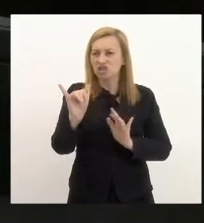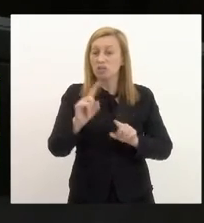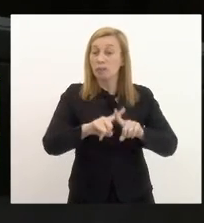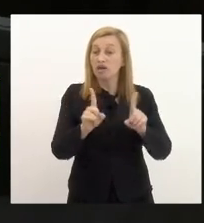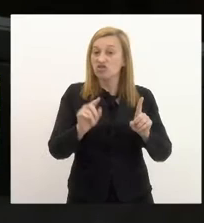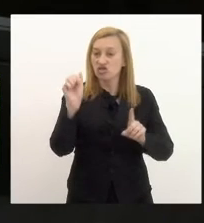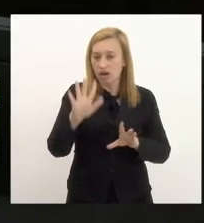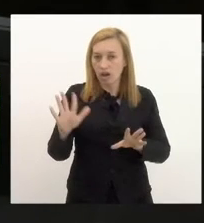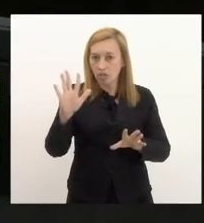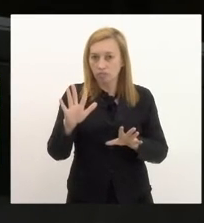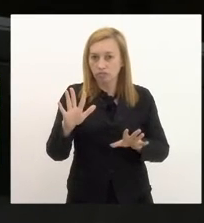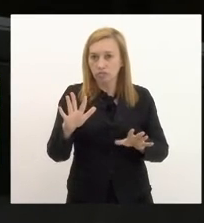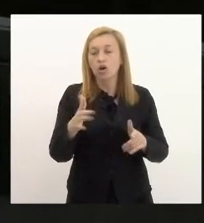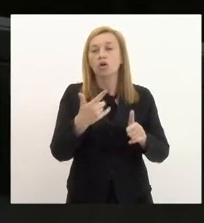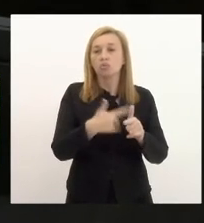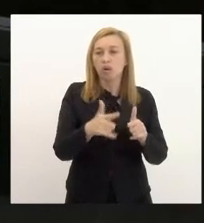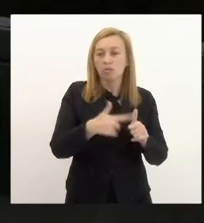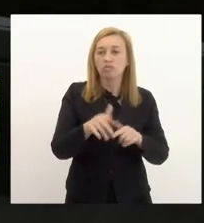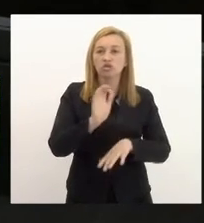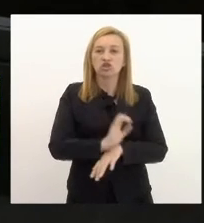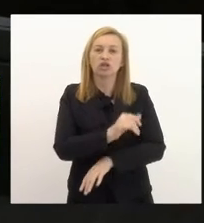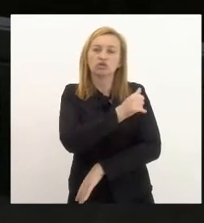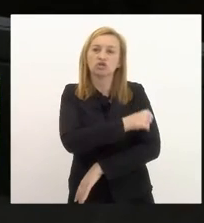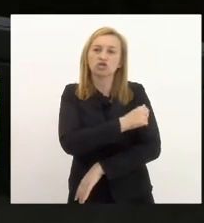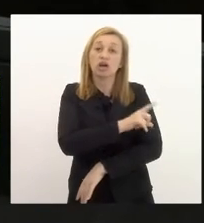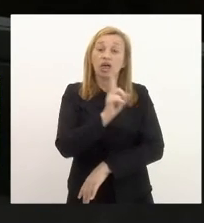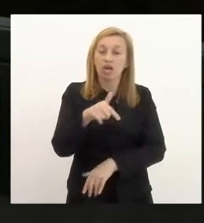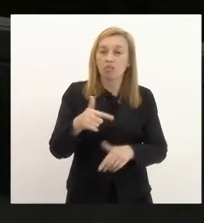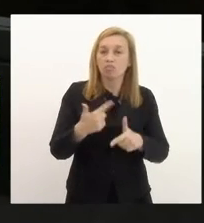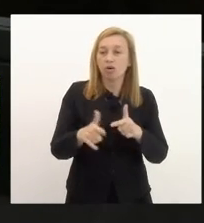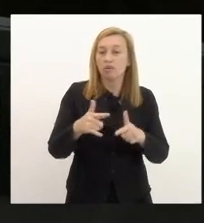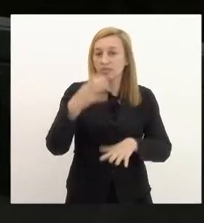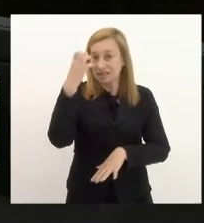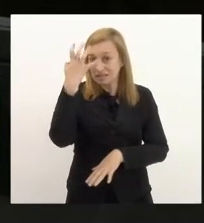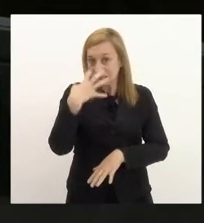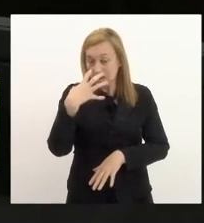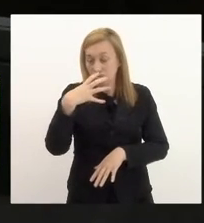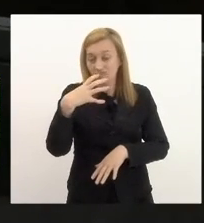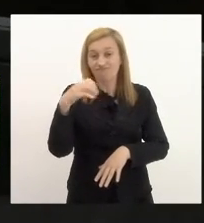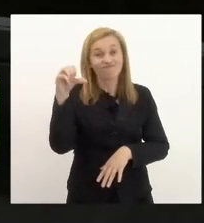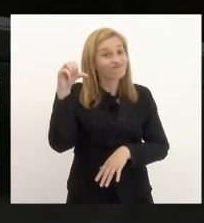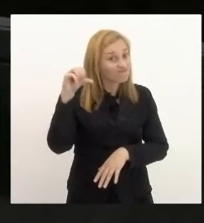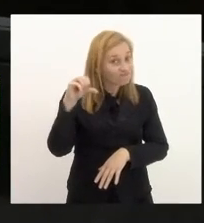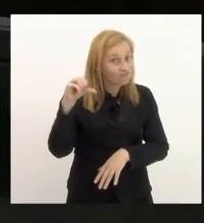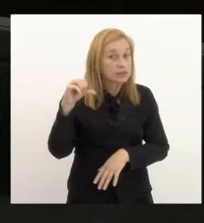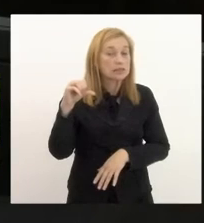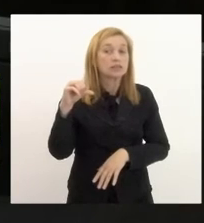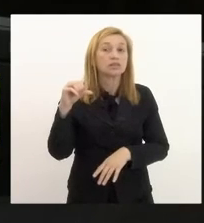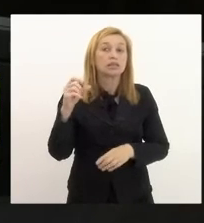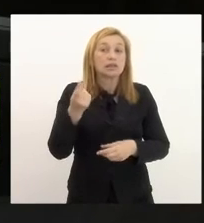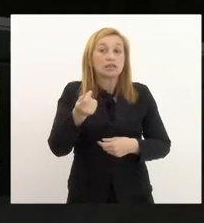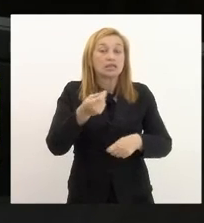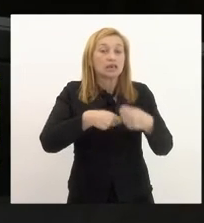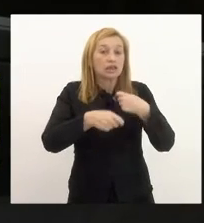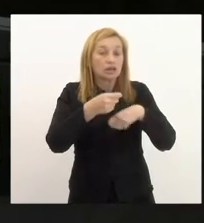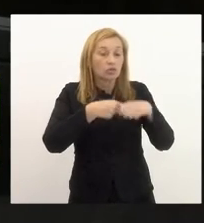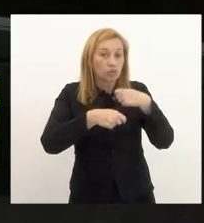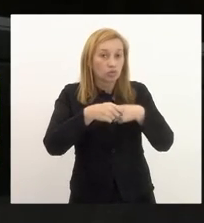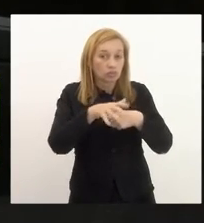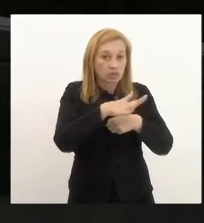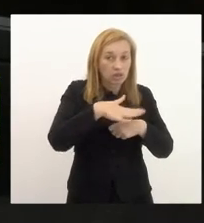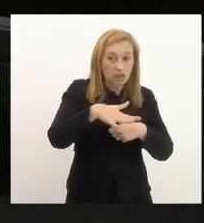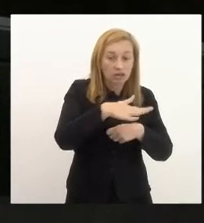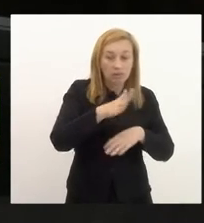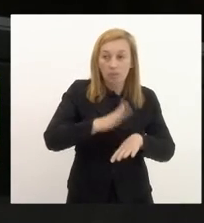maneira geral o problema do Estado do Rio de Janeiro ele é um problema mais grave do ponto de o nome do que